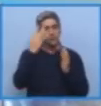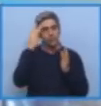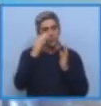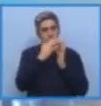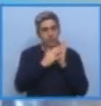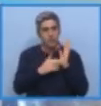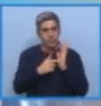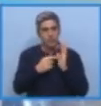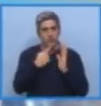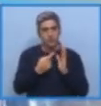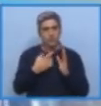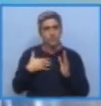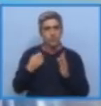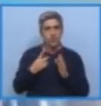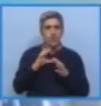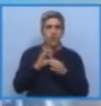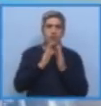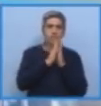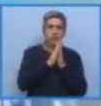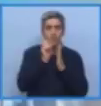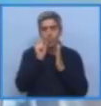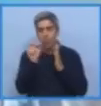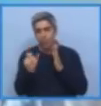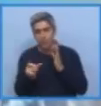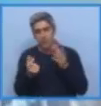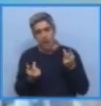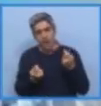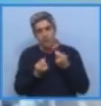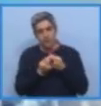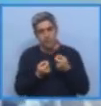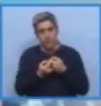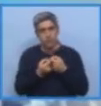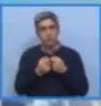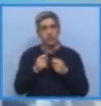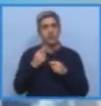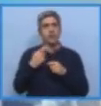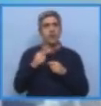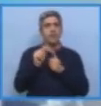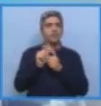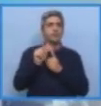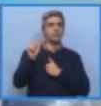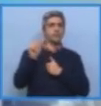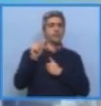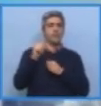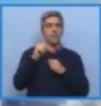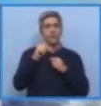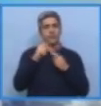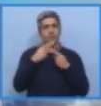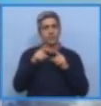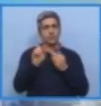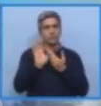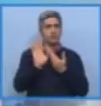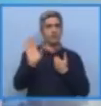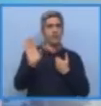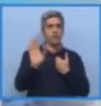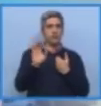misericórdia é a aproximação de Deus ao homem. Aquele distanciamento, aquele abismo que